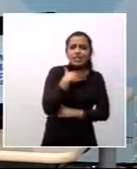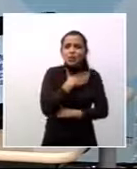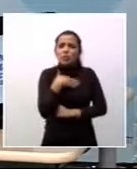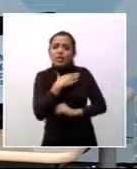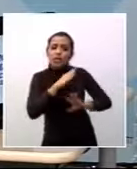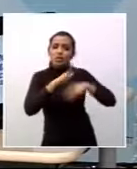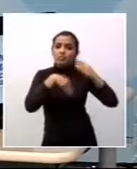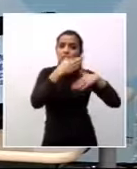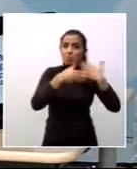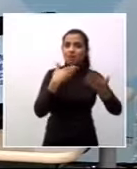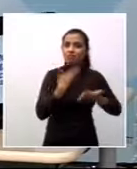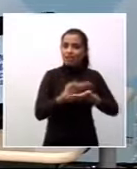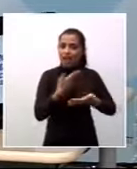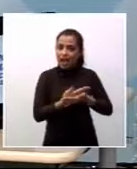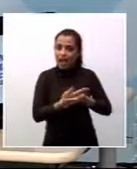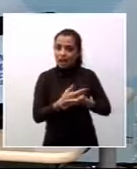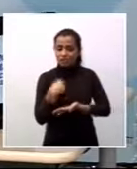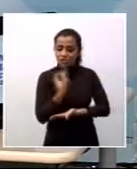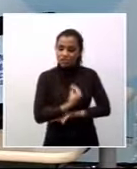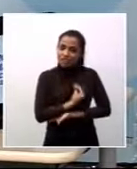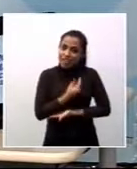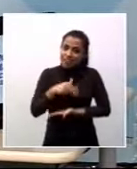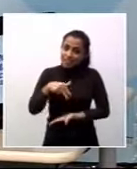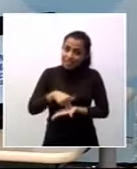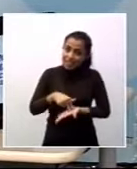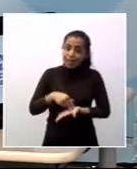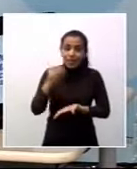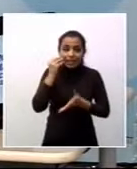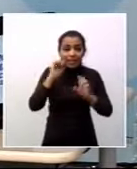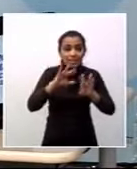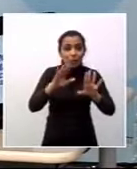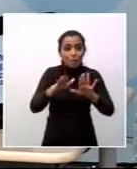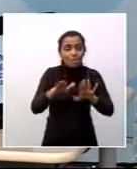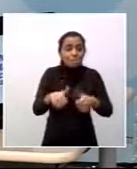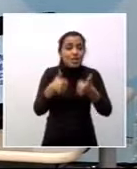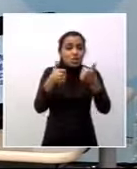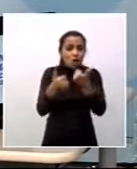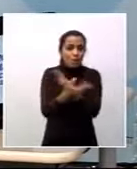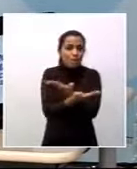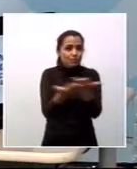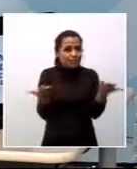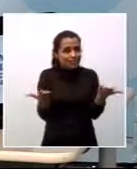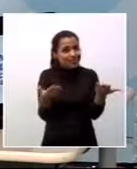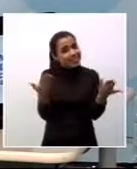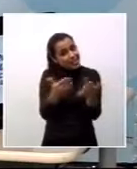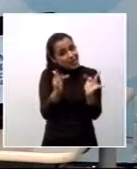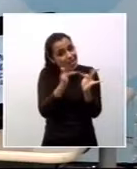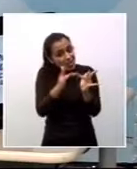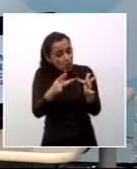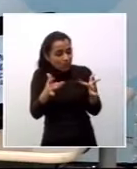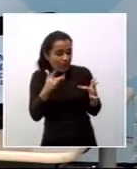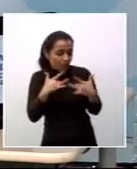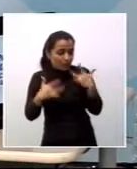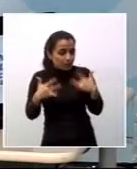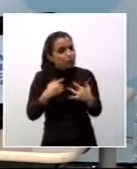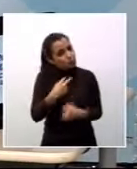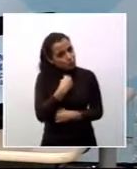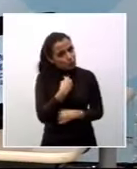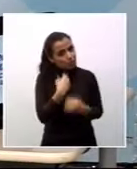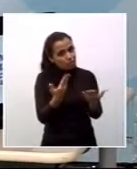desenvolver da nossa aula estamos aqui para fazer o melhor é nesse momento que a gente não pode estar próximos fisicamente